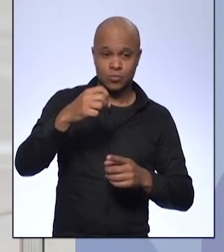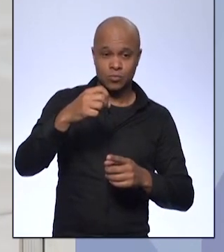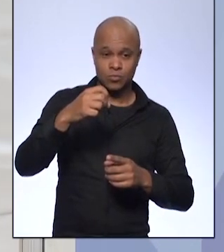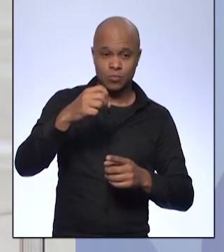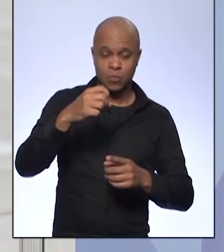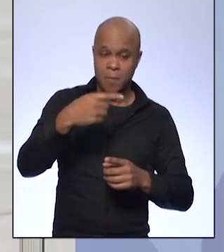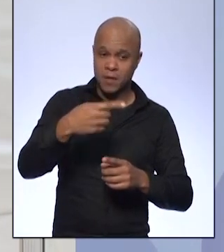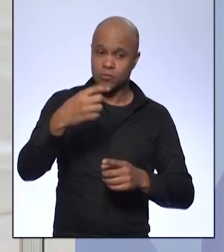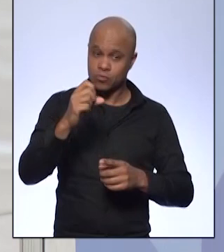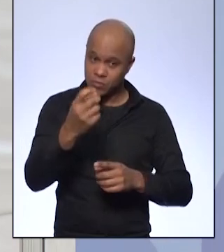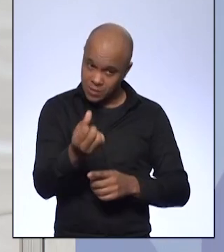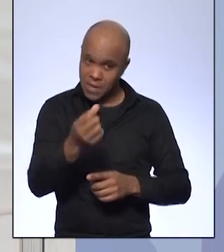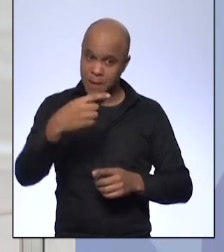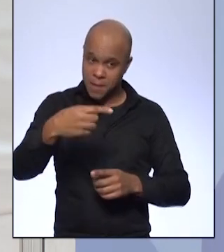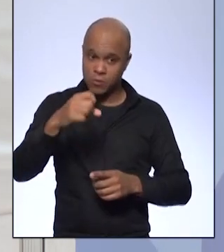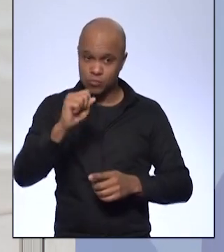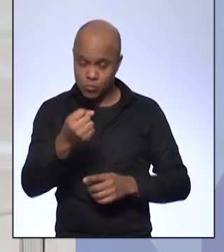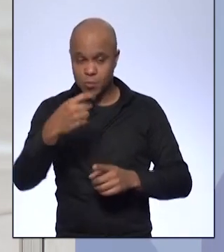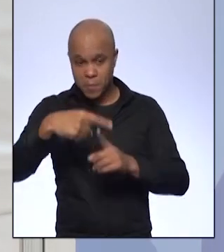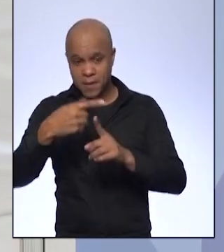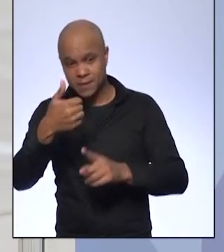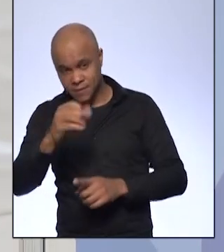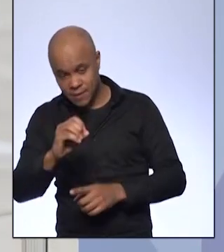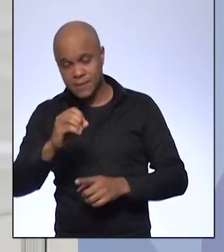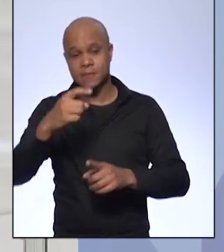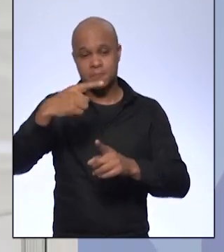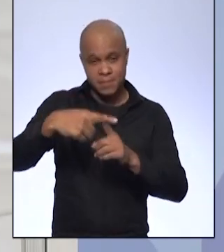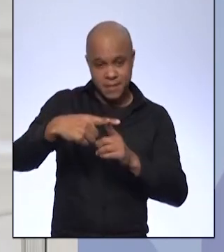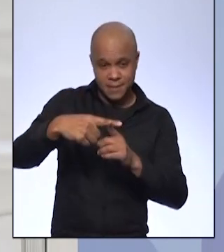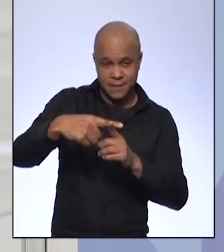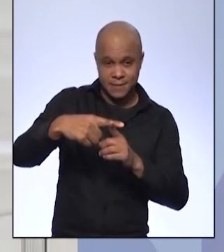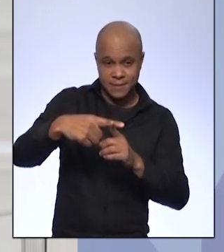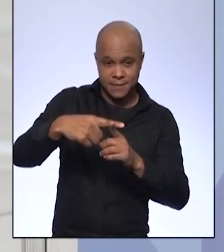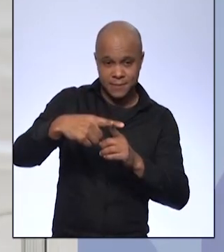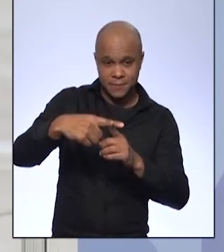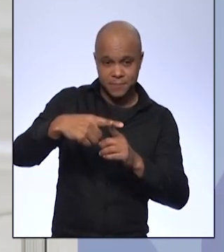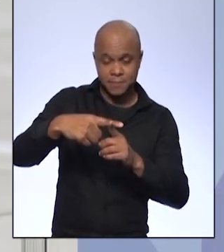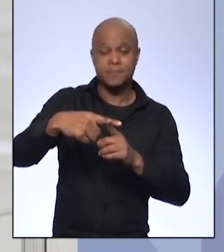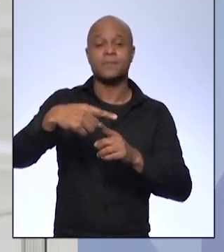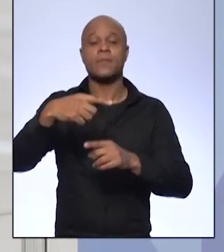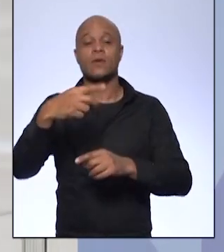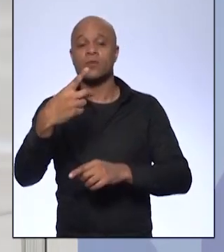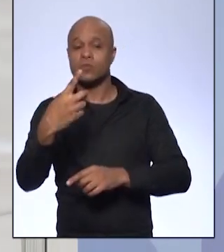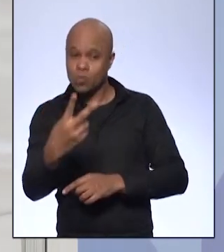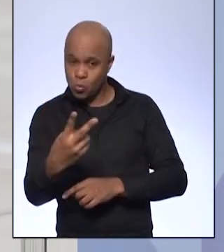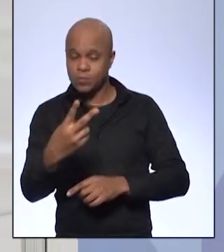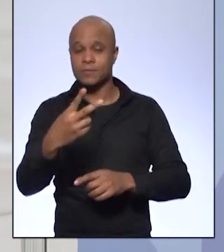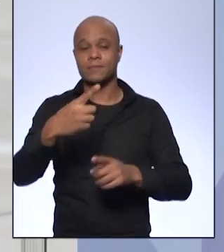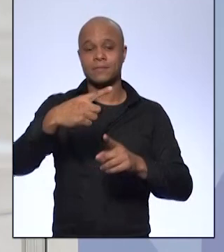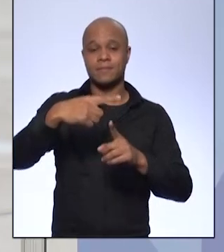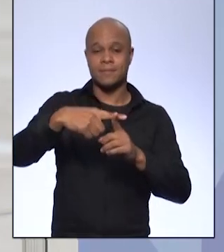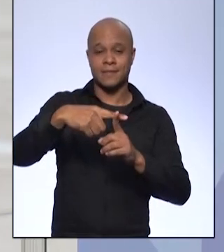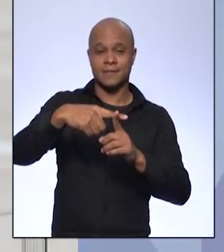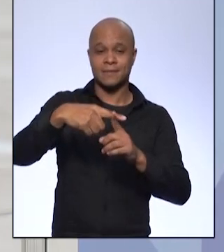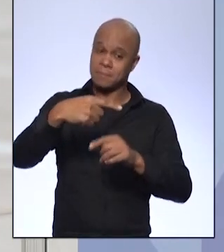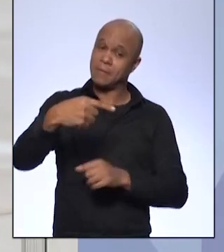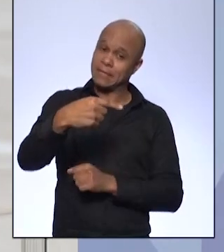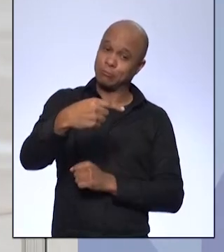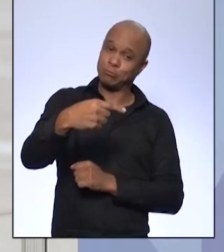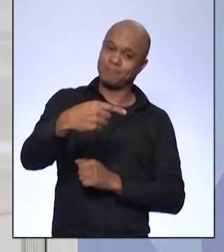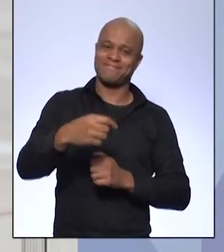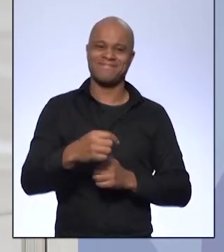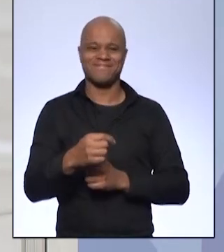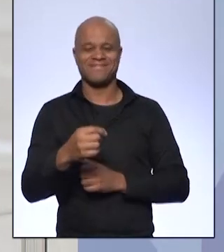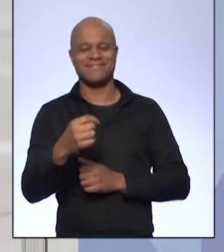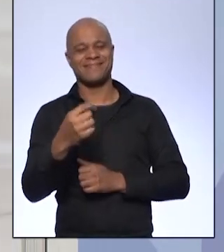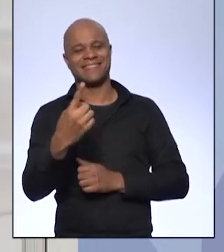Mais 2 vezes 5, 10. Mais 3 vezes 4, 12. Menos 3